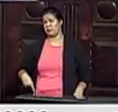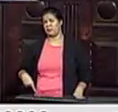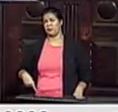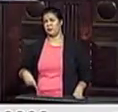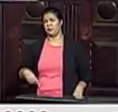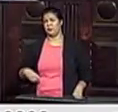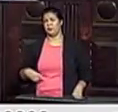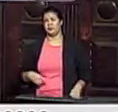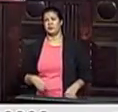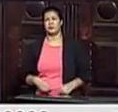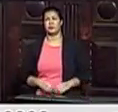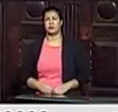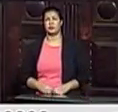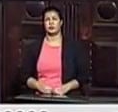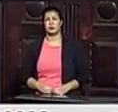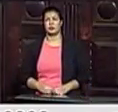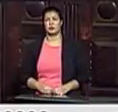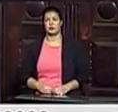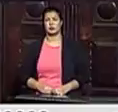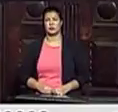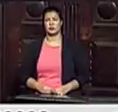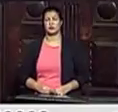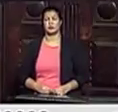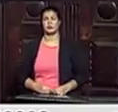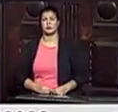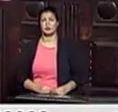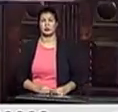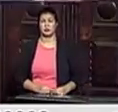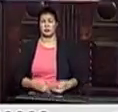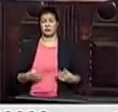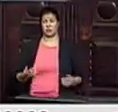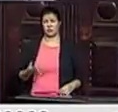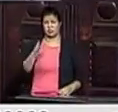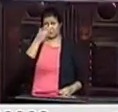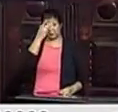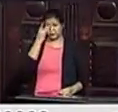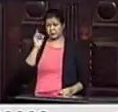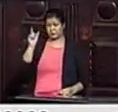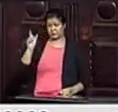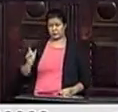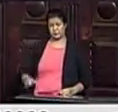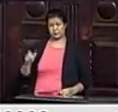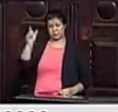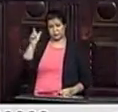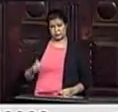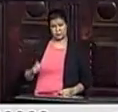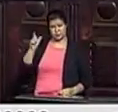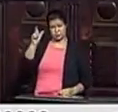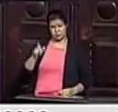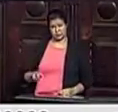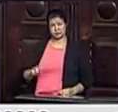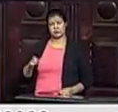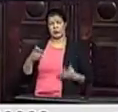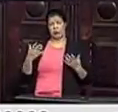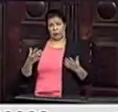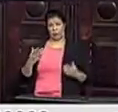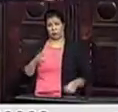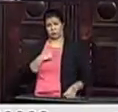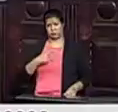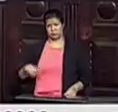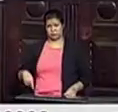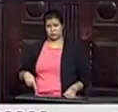Os senhores hão de convir que os candidatos à presidência, quando viajam, vai para cada